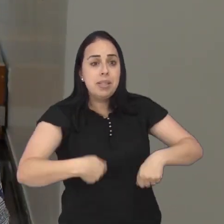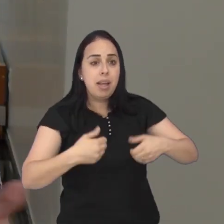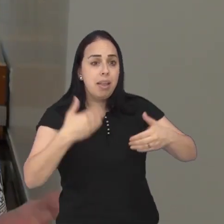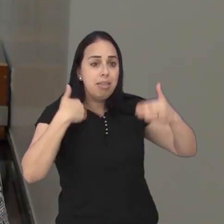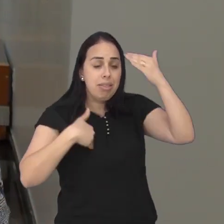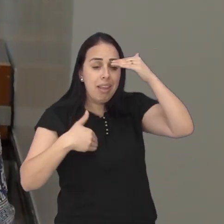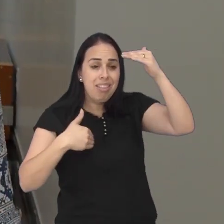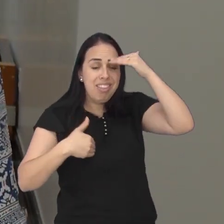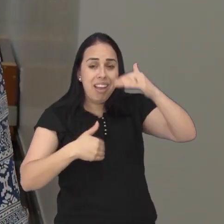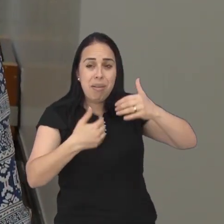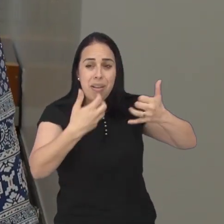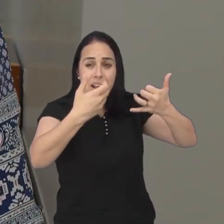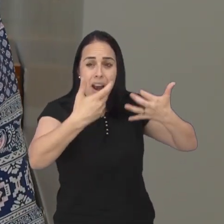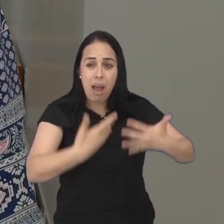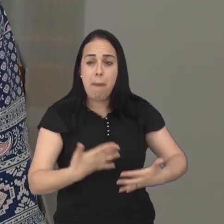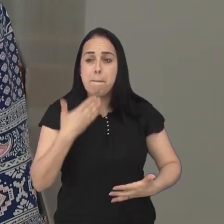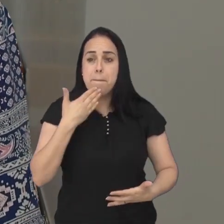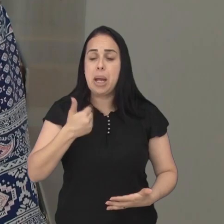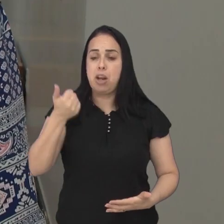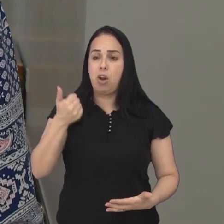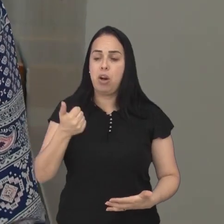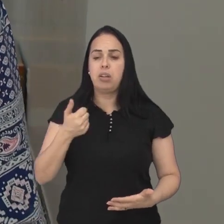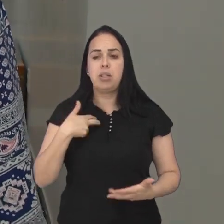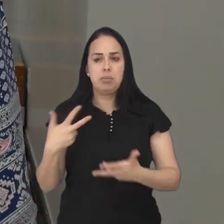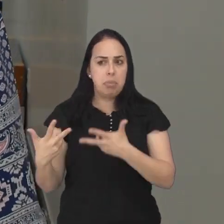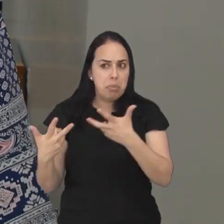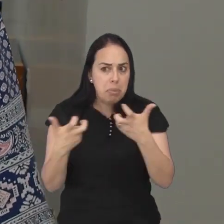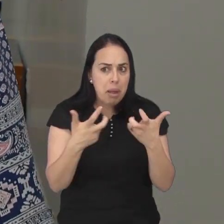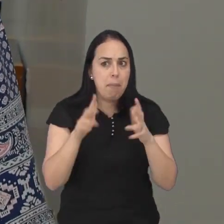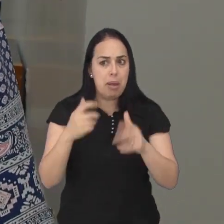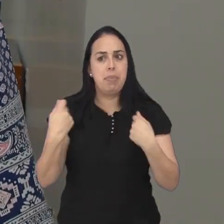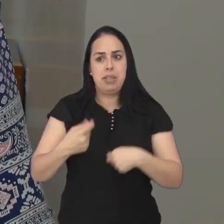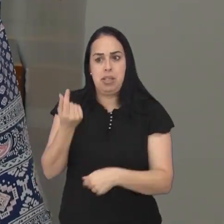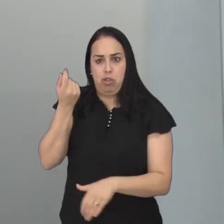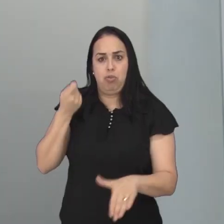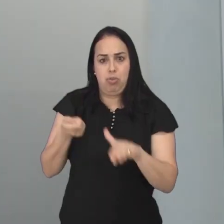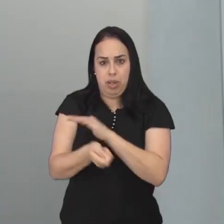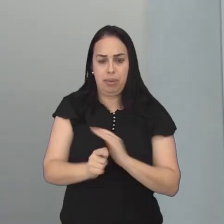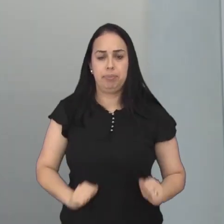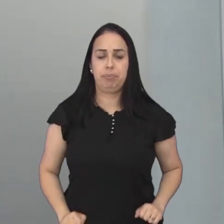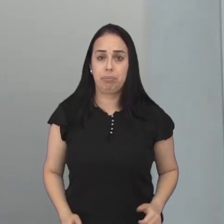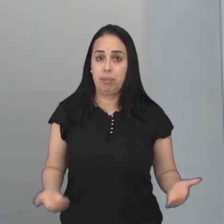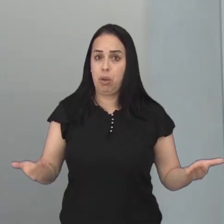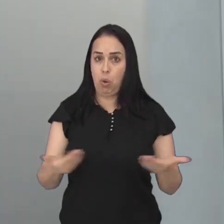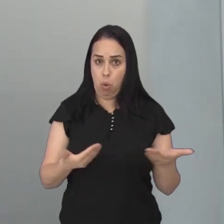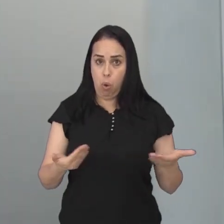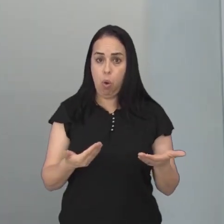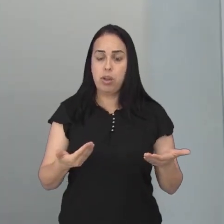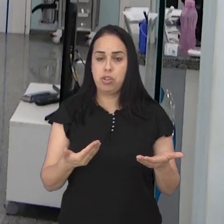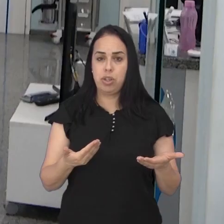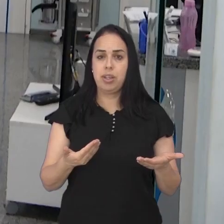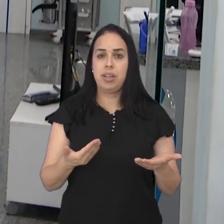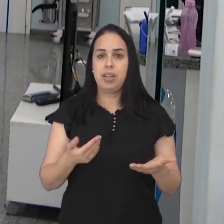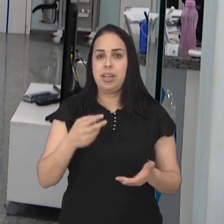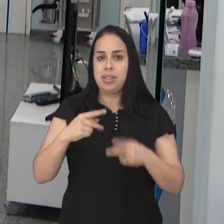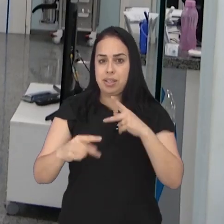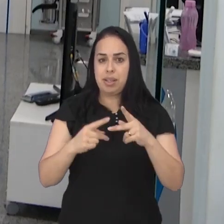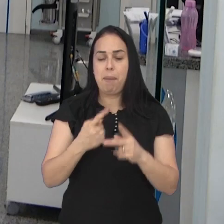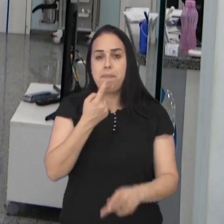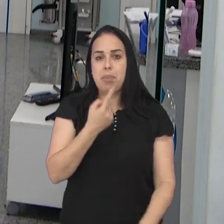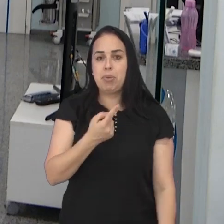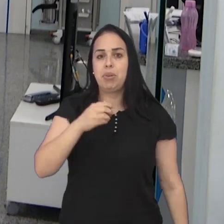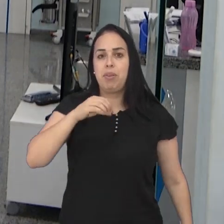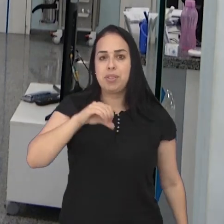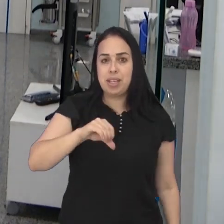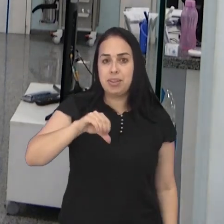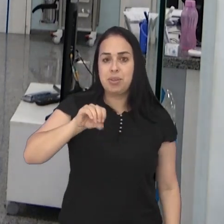vê que está muita gente dentro da própria saúde se empenhando ao máximo, mas sem dinheiro ninguém vai fazer milagre. Hoje, em São José dos Campos,